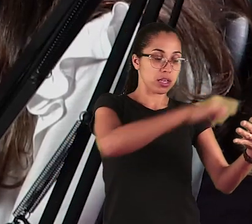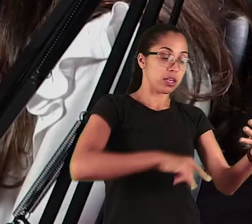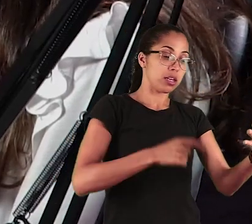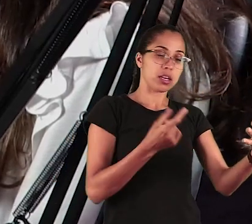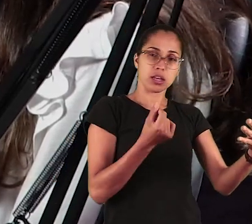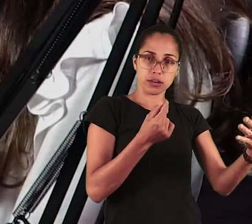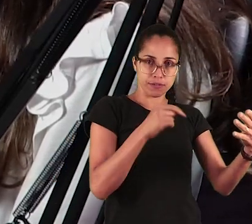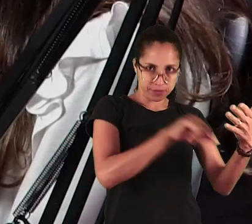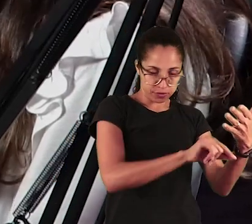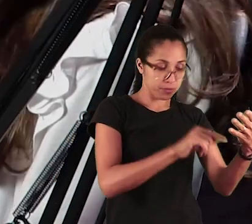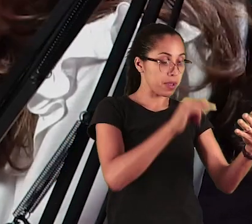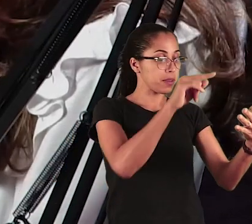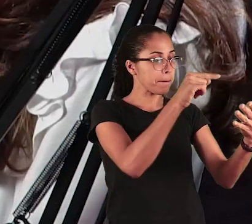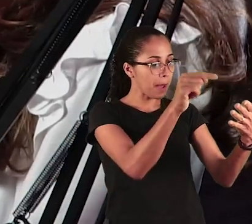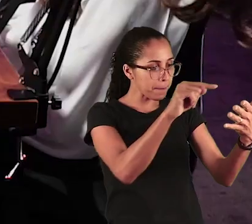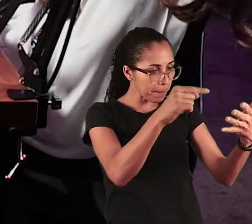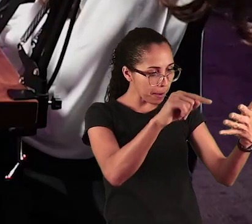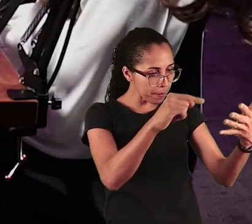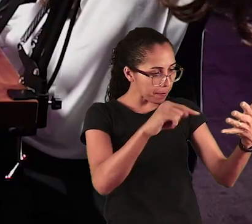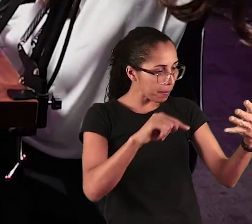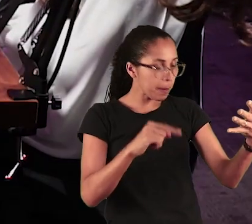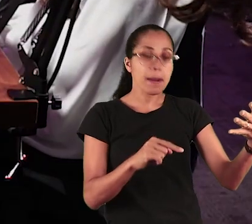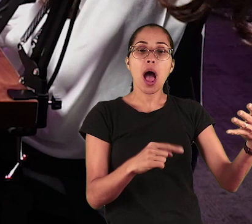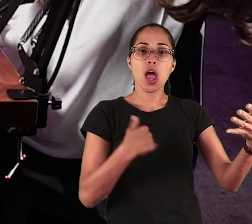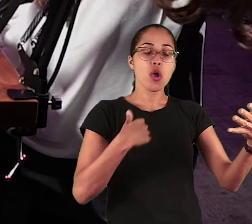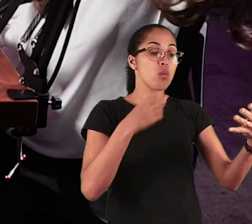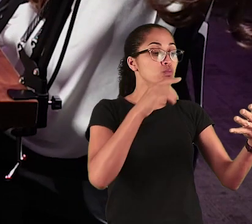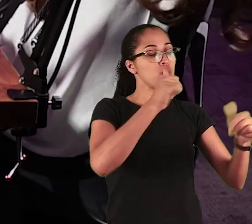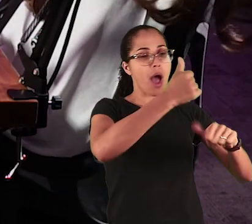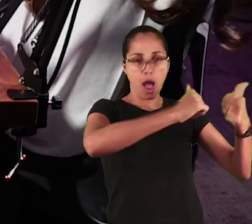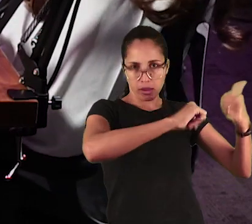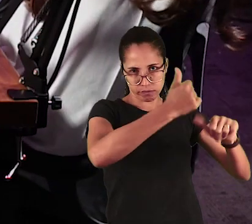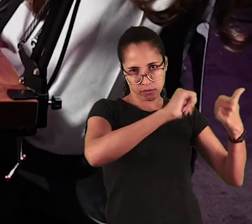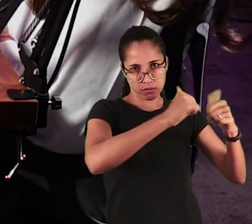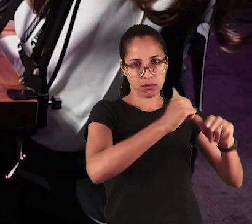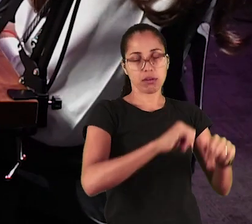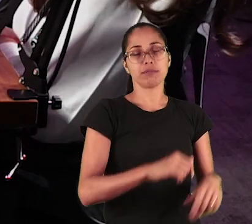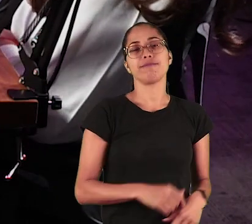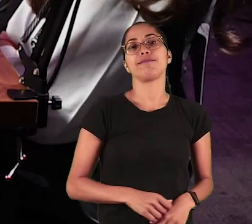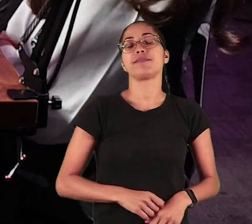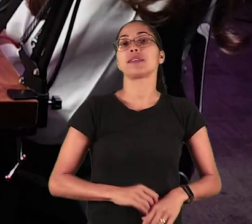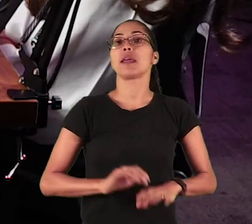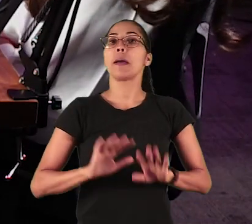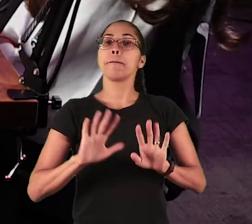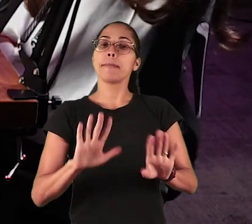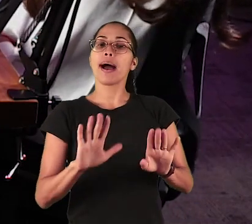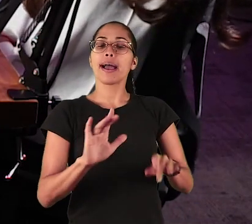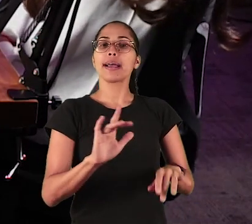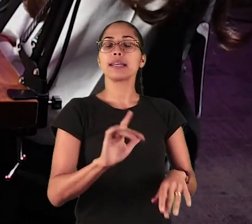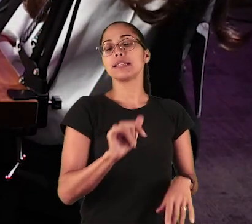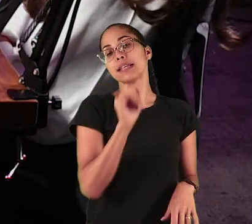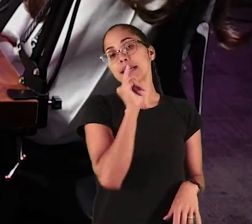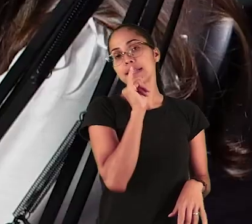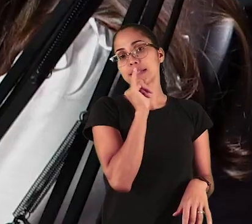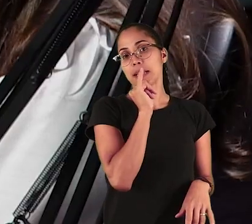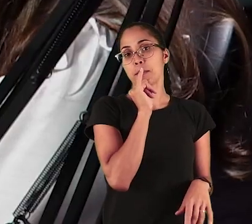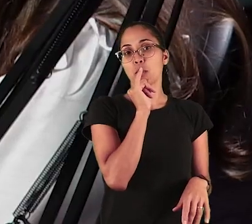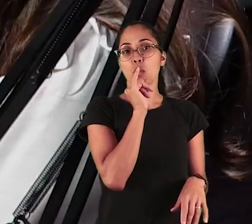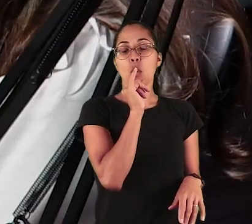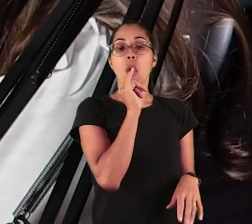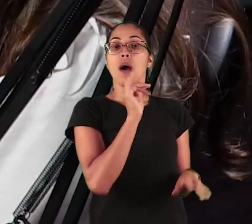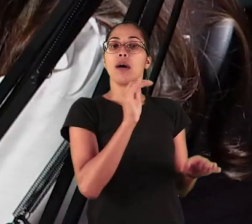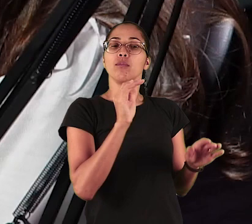seja bem uma carreira super masculina só que assim aí o varejo ele melhora um pouquinho